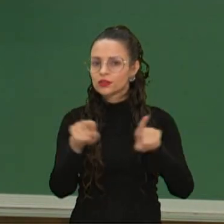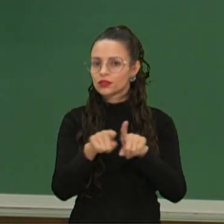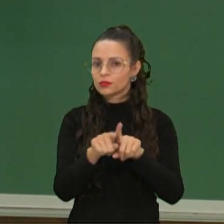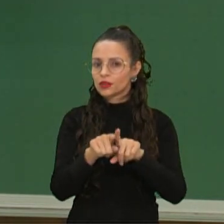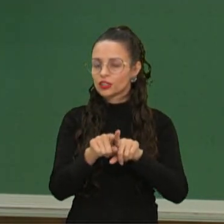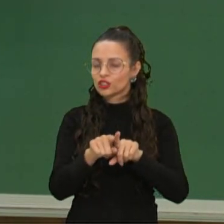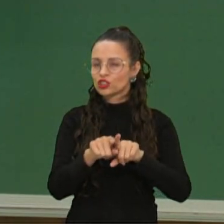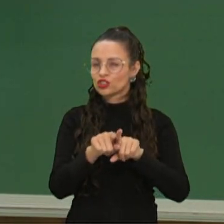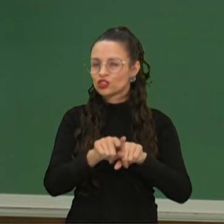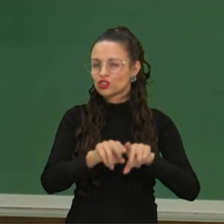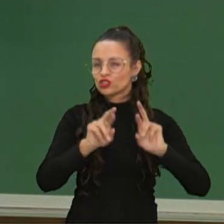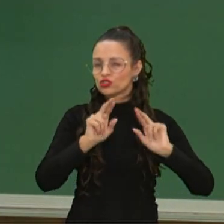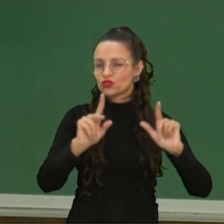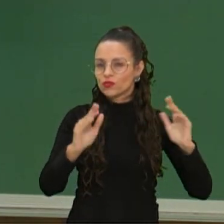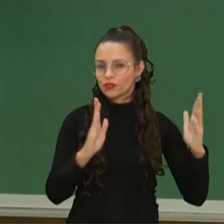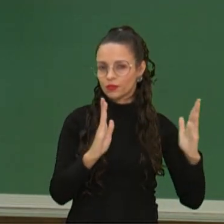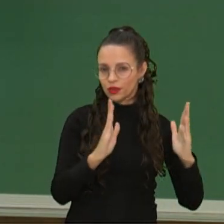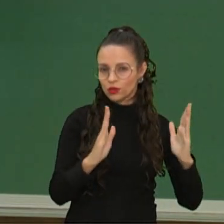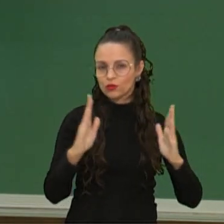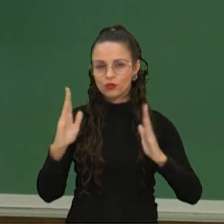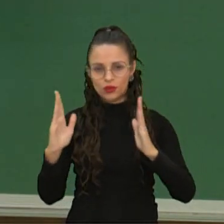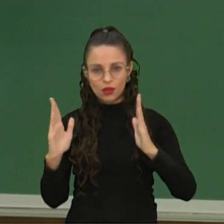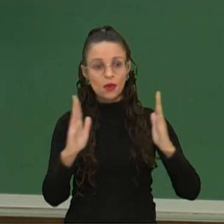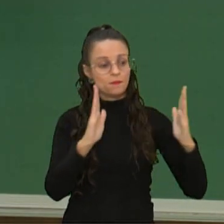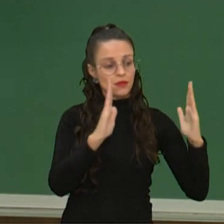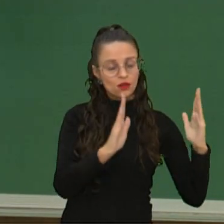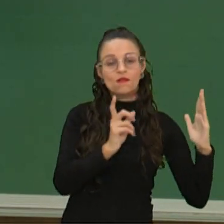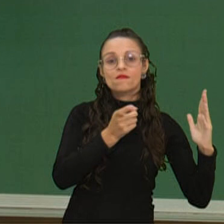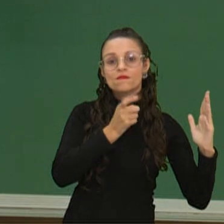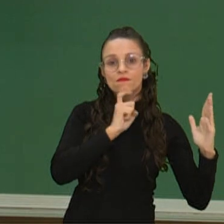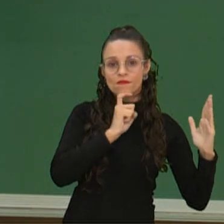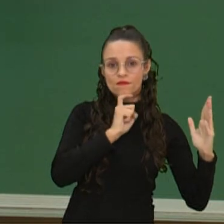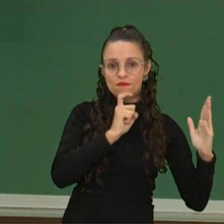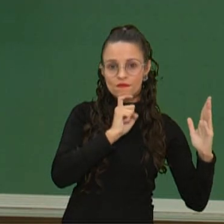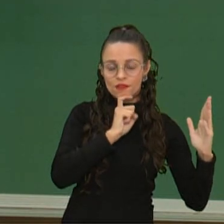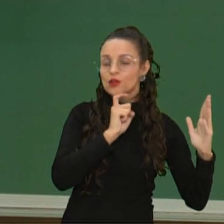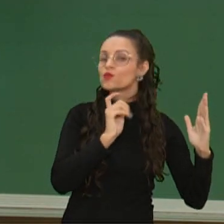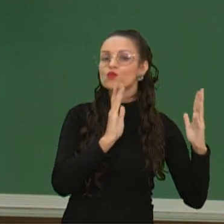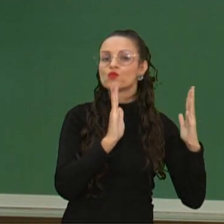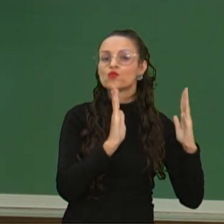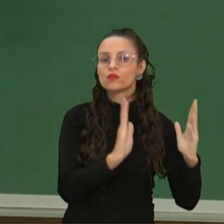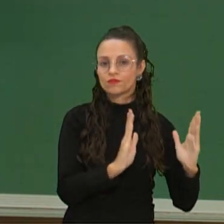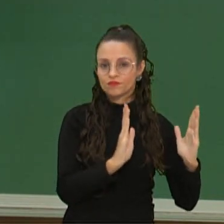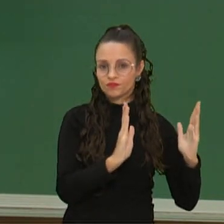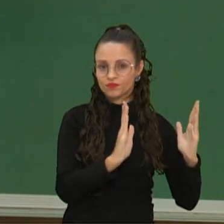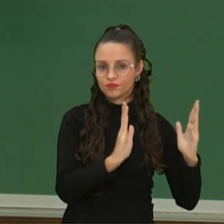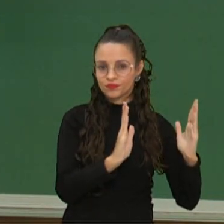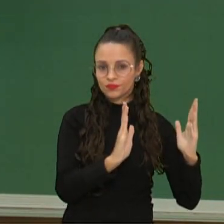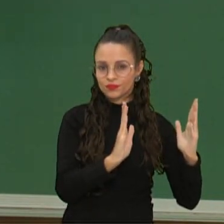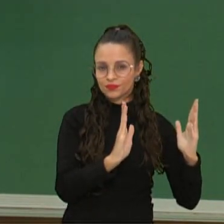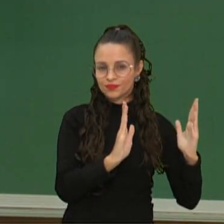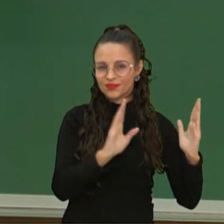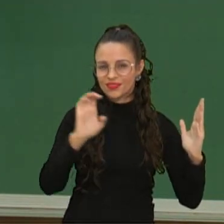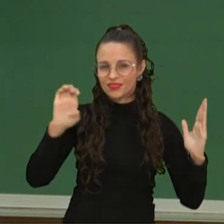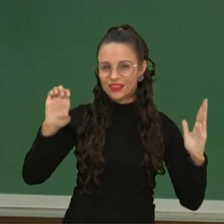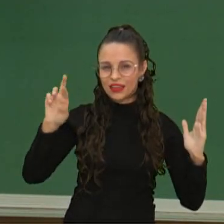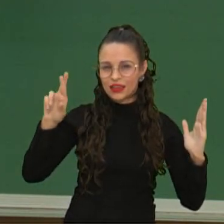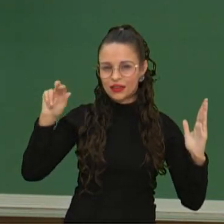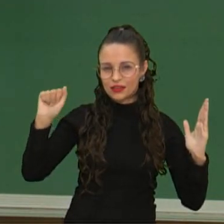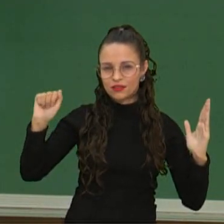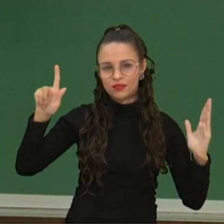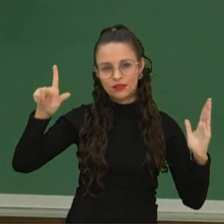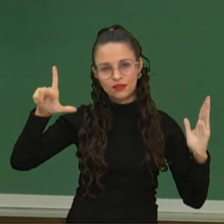diferentes períodos. Em períodos frios, né, chamado da era do gelo, a era